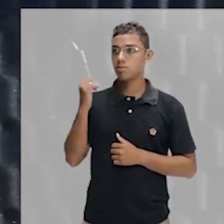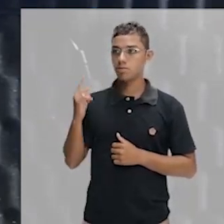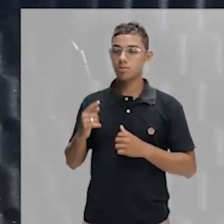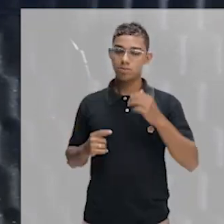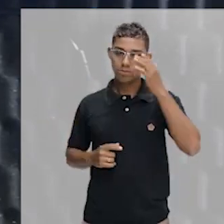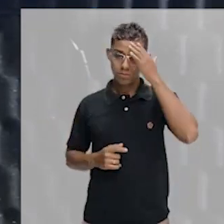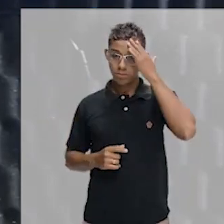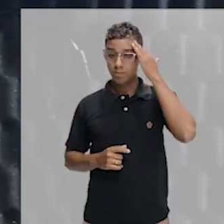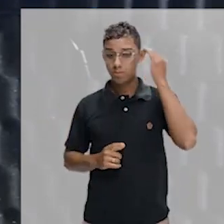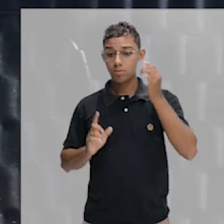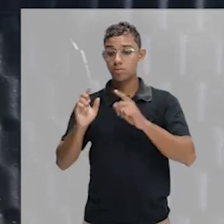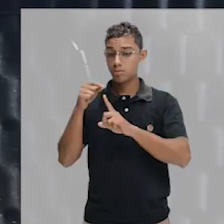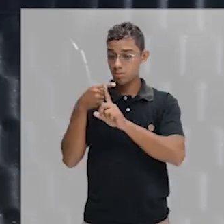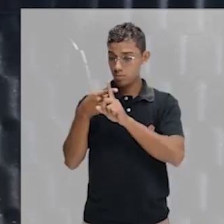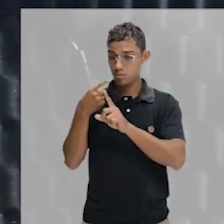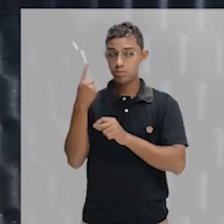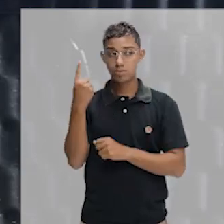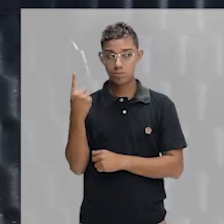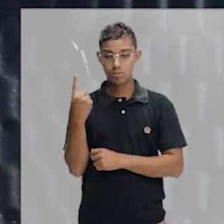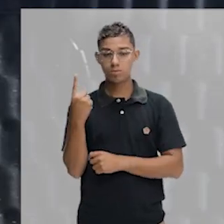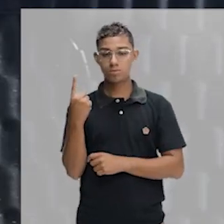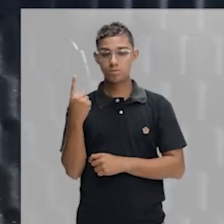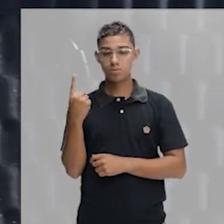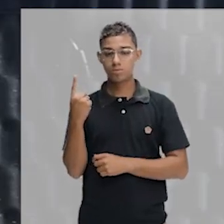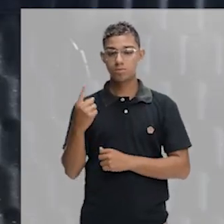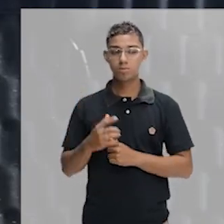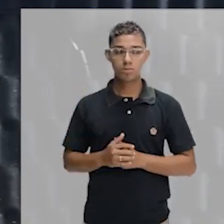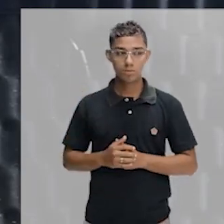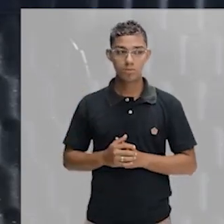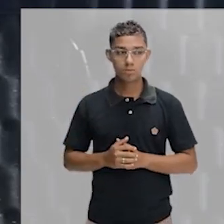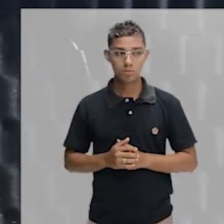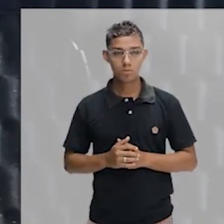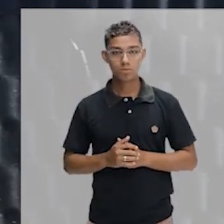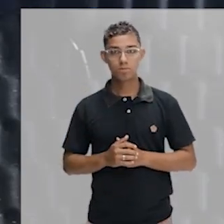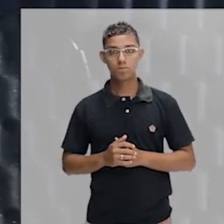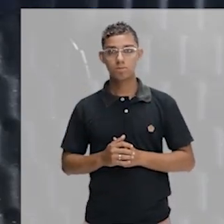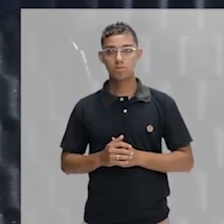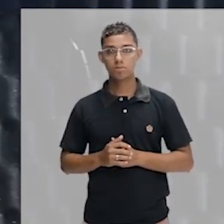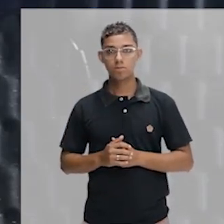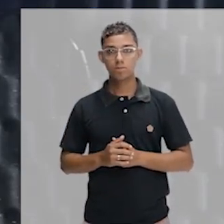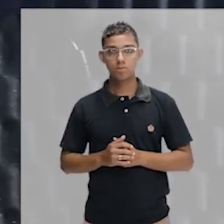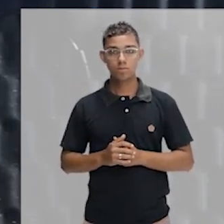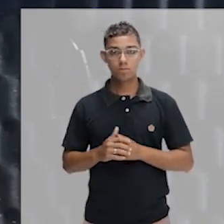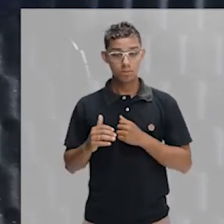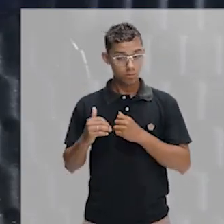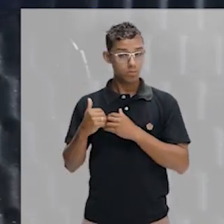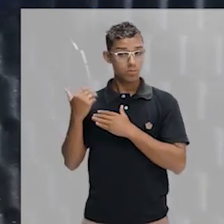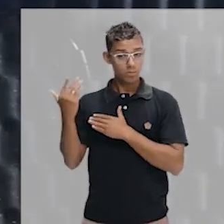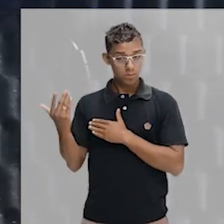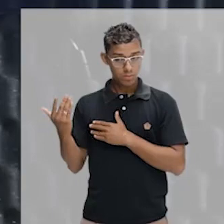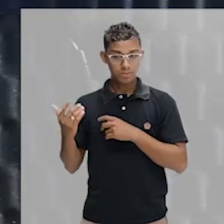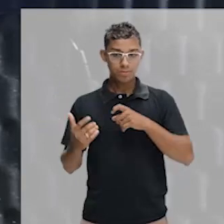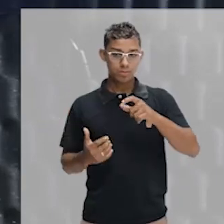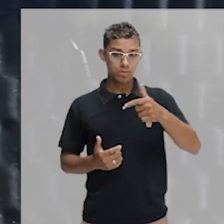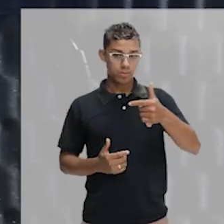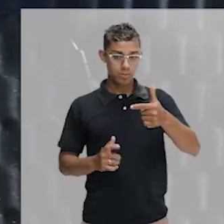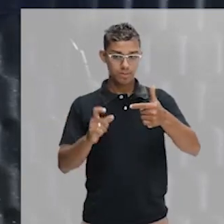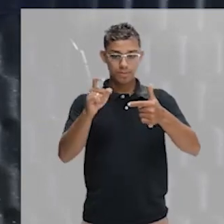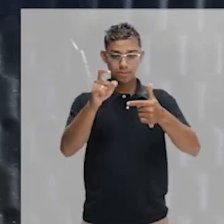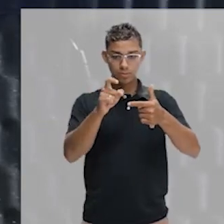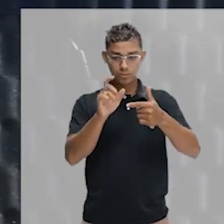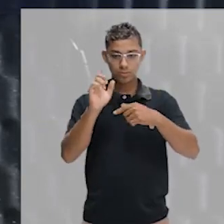eu tô somando um valor fora da potência Tá e isso vai fazer o quê